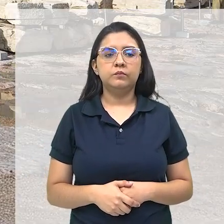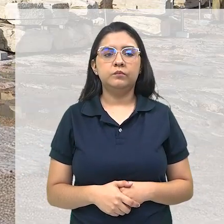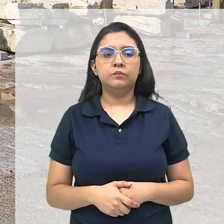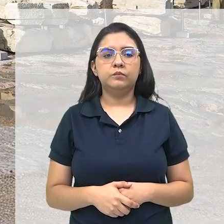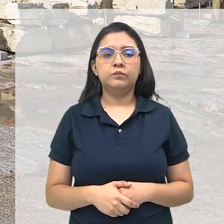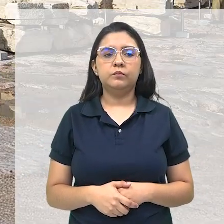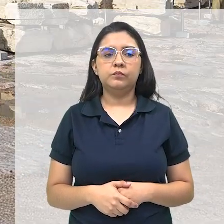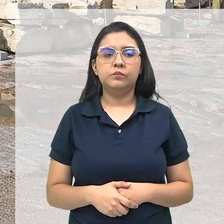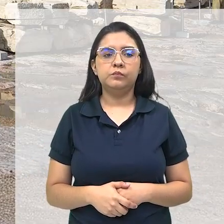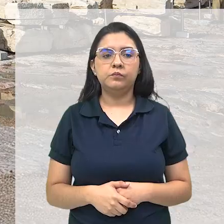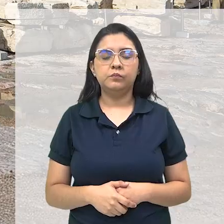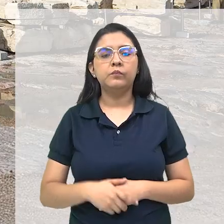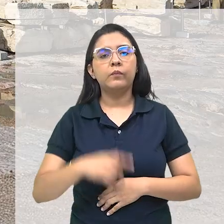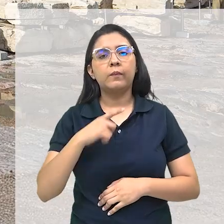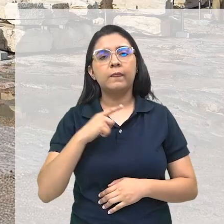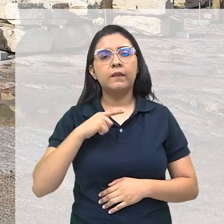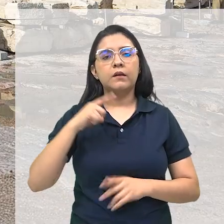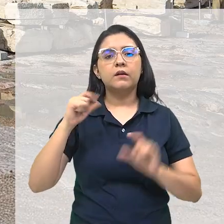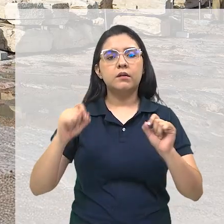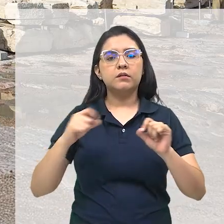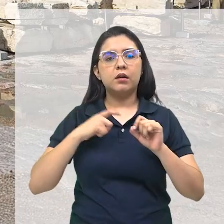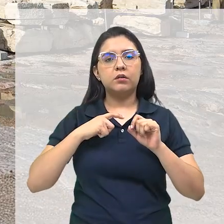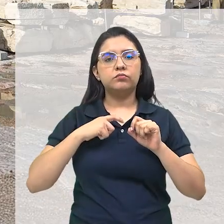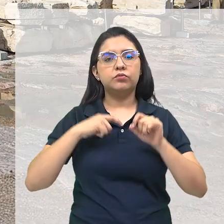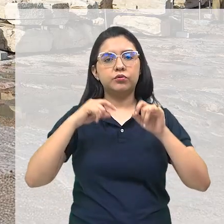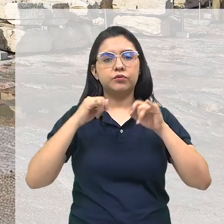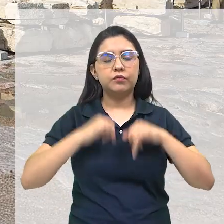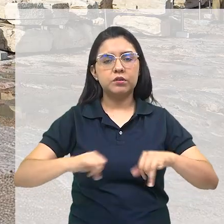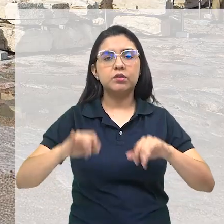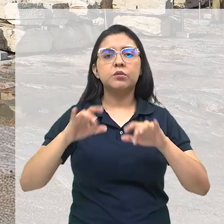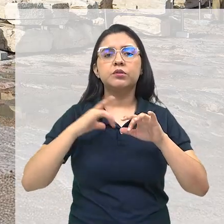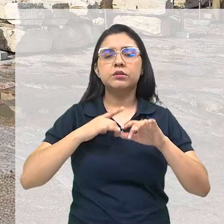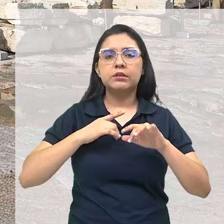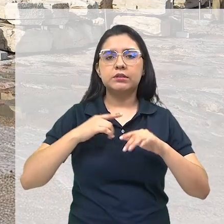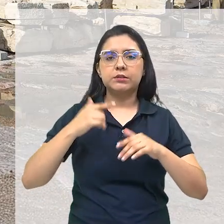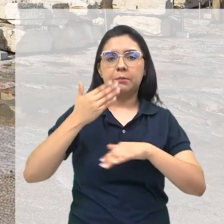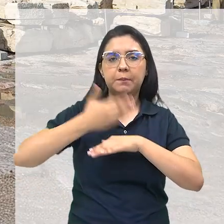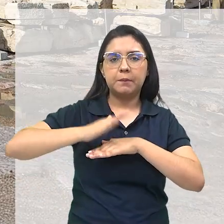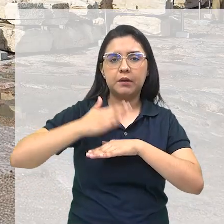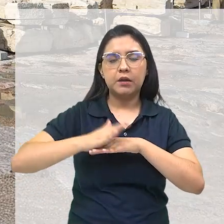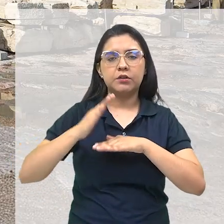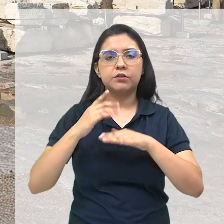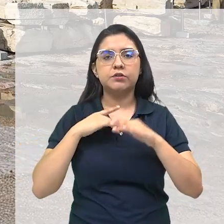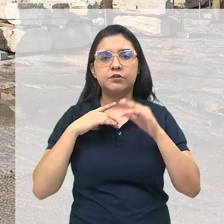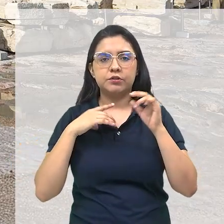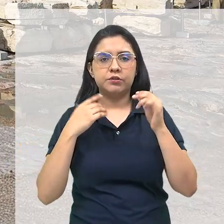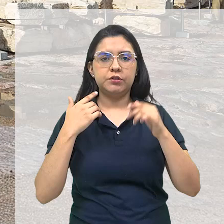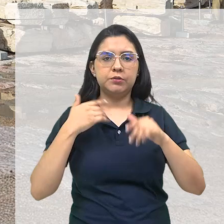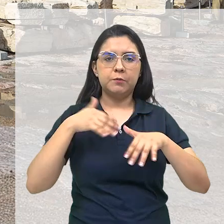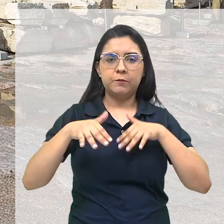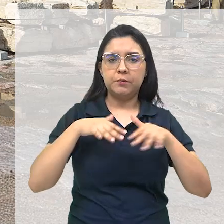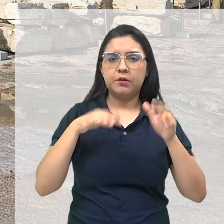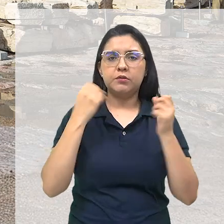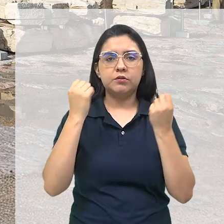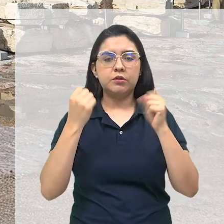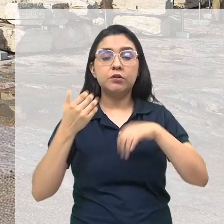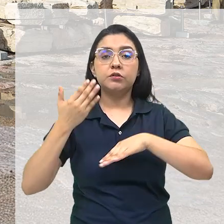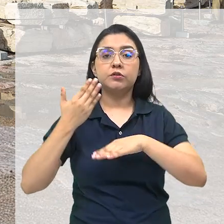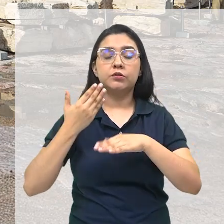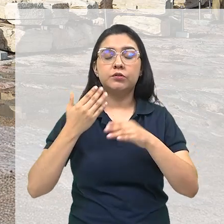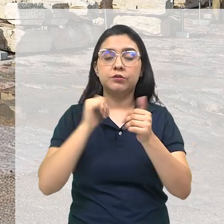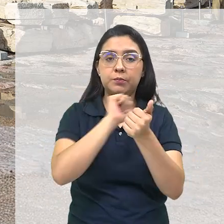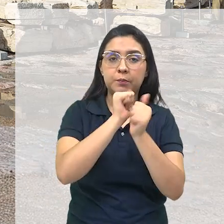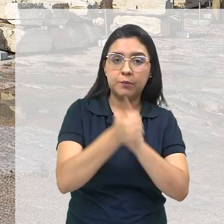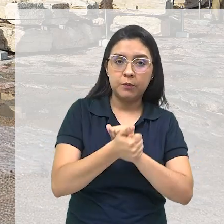nessa popularização, digamos assim, da prática de atividades físicas, né? Dos esportes,